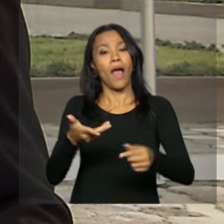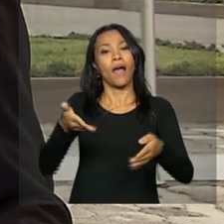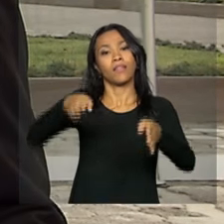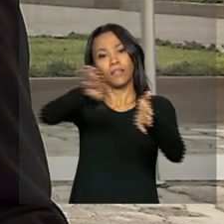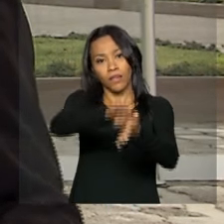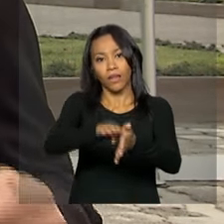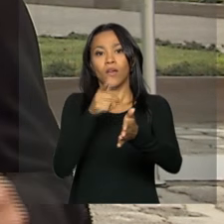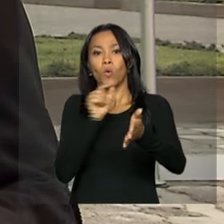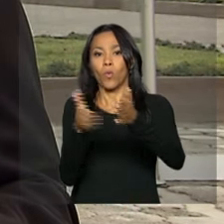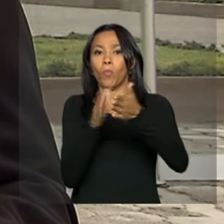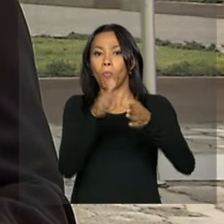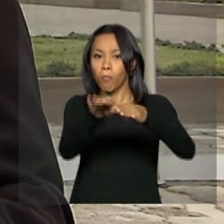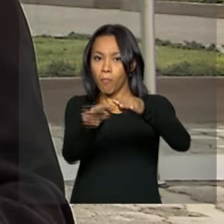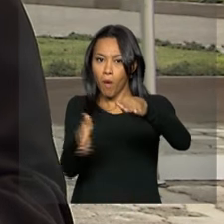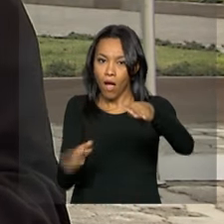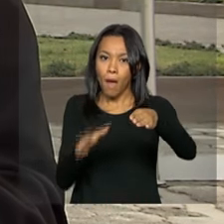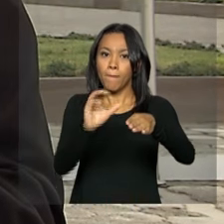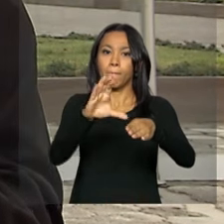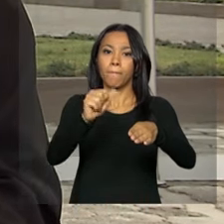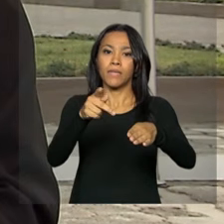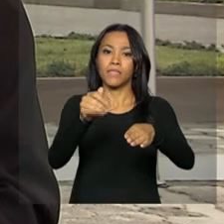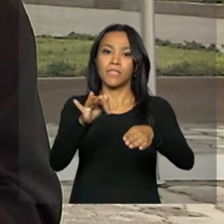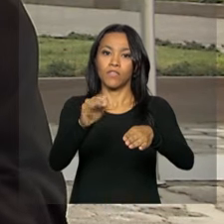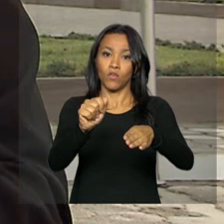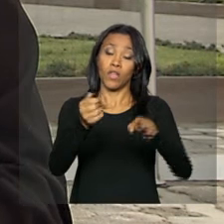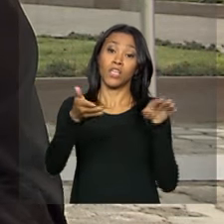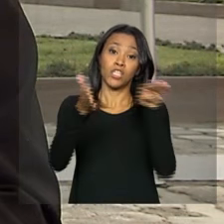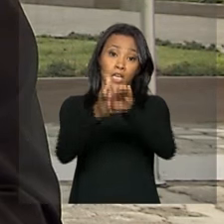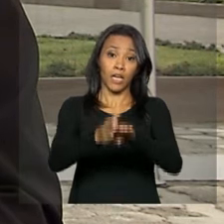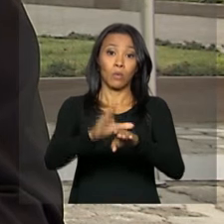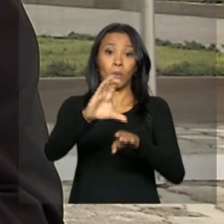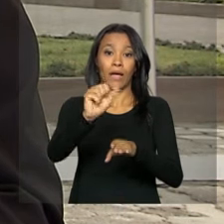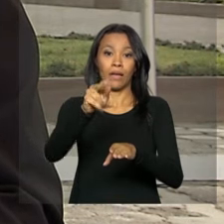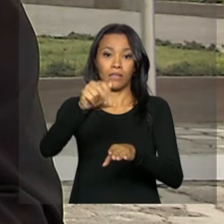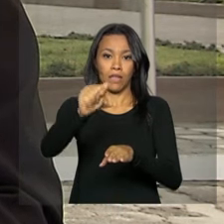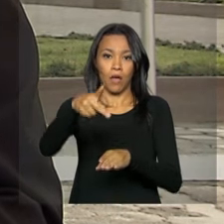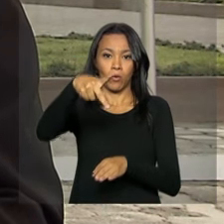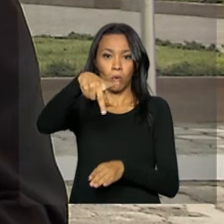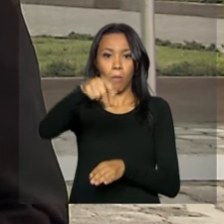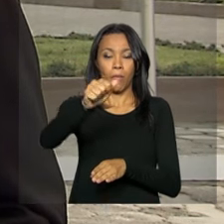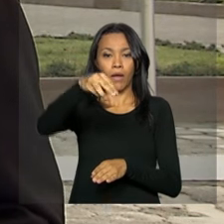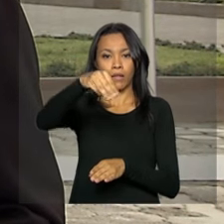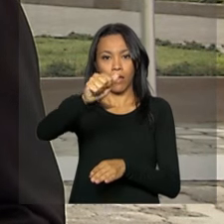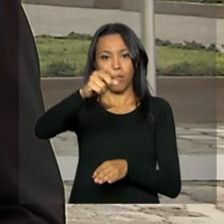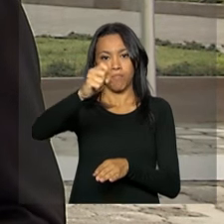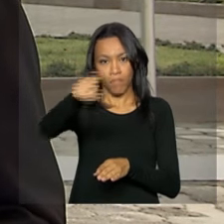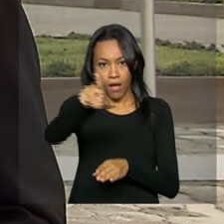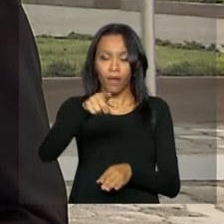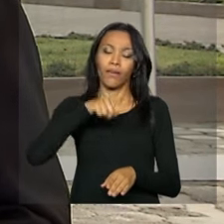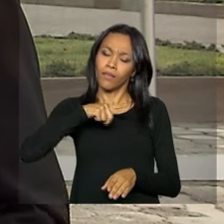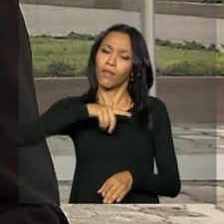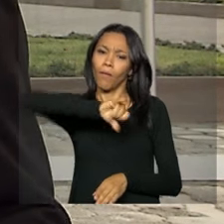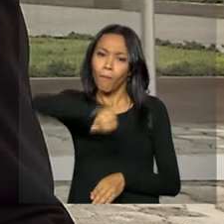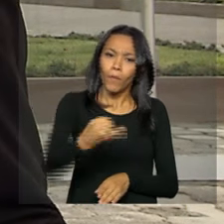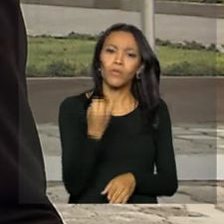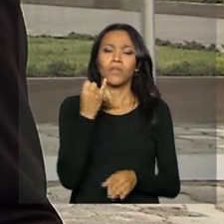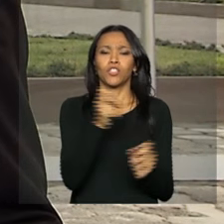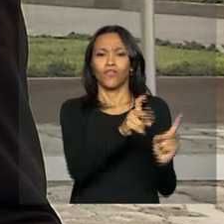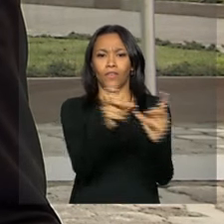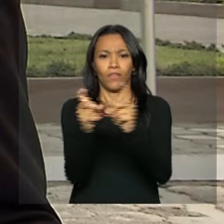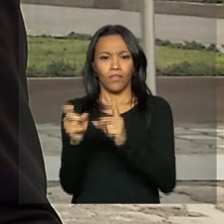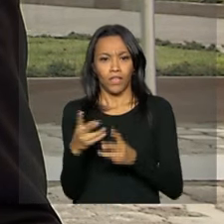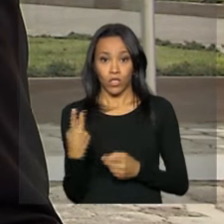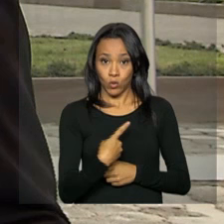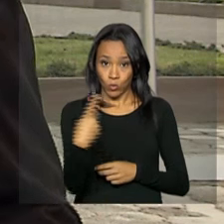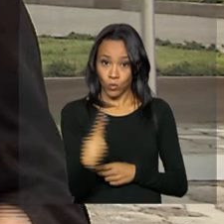Oceano Pacífico em comparação com o canal do Panamá isso abriria de acordo com o embaixador grandes oportunidades de comércio